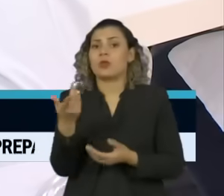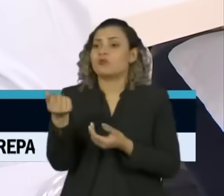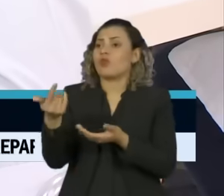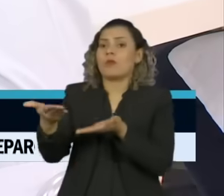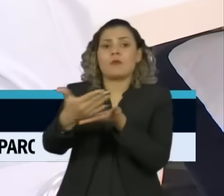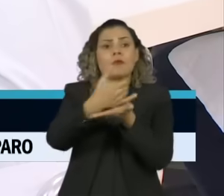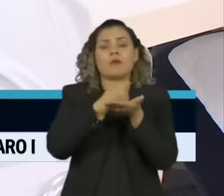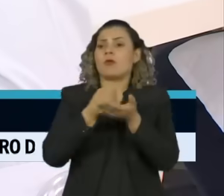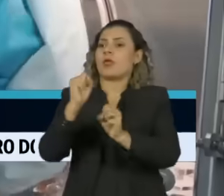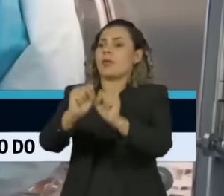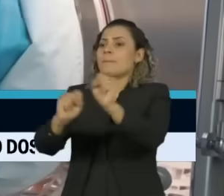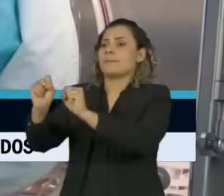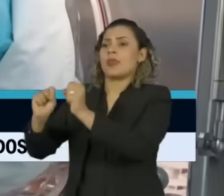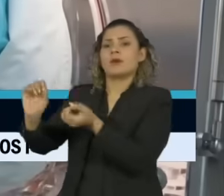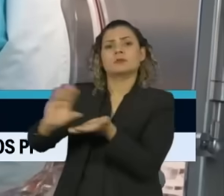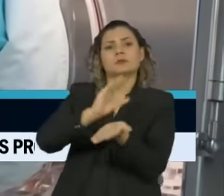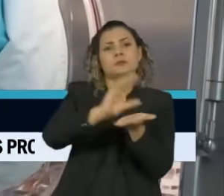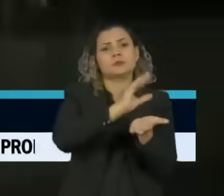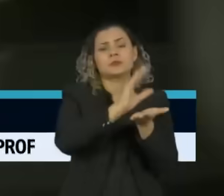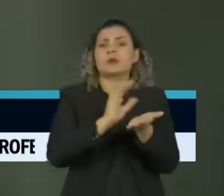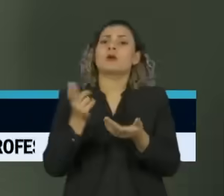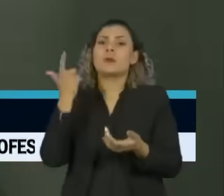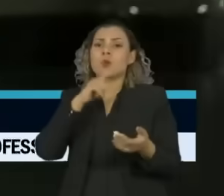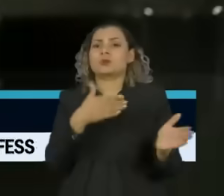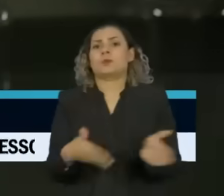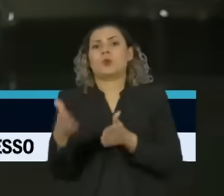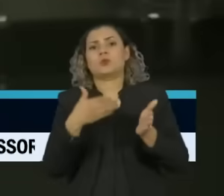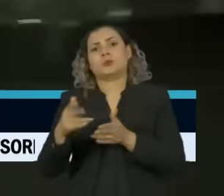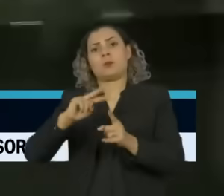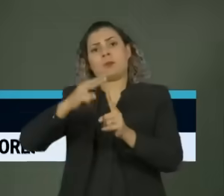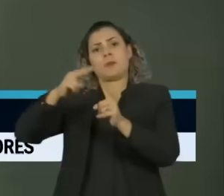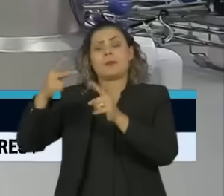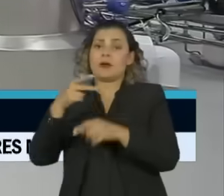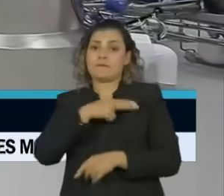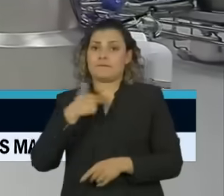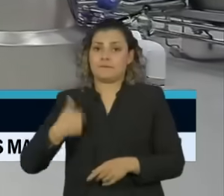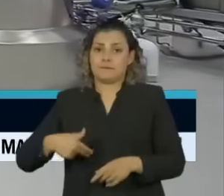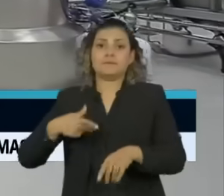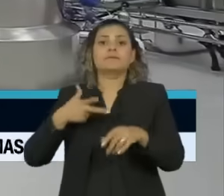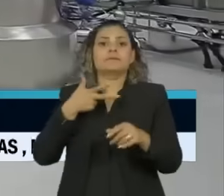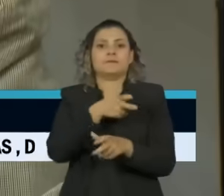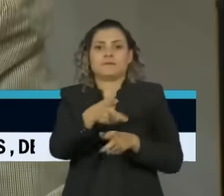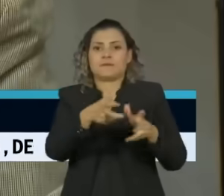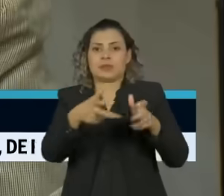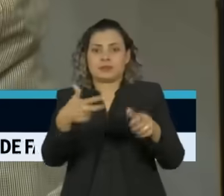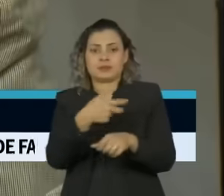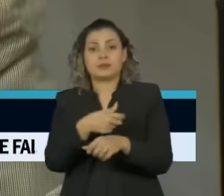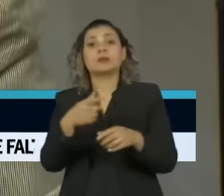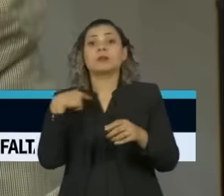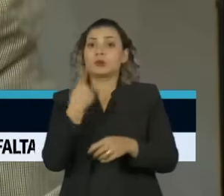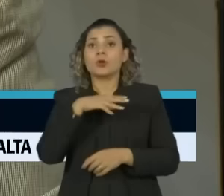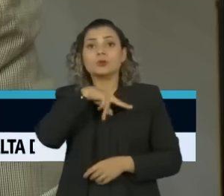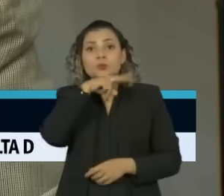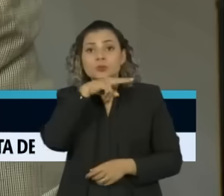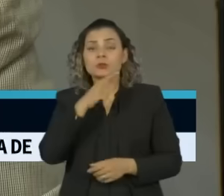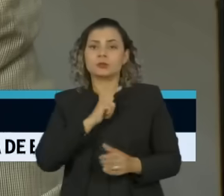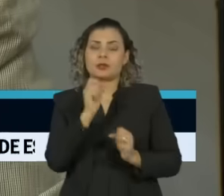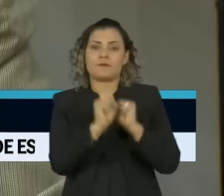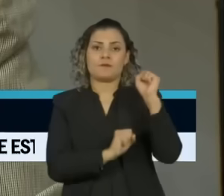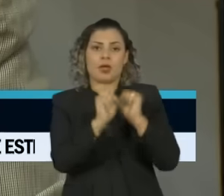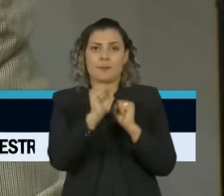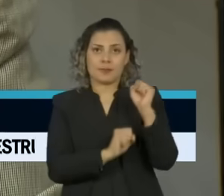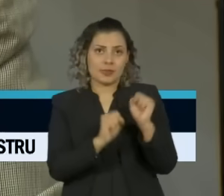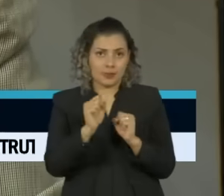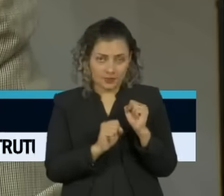doações de empresas para dobrar a capacidade de produção da vacina chinesa contra a Covid-19. O Butantan tem uma fábrica,